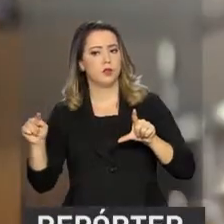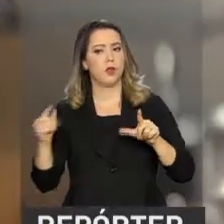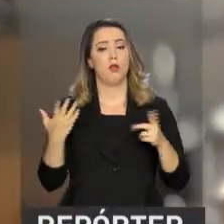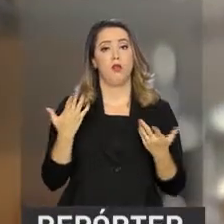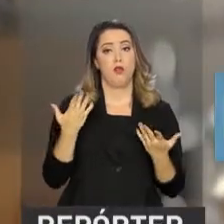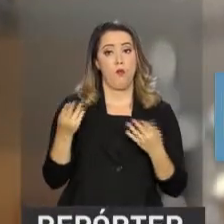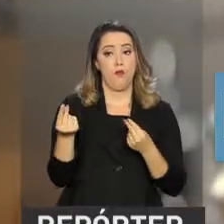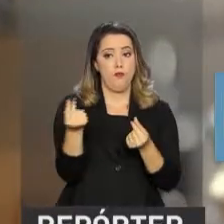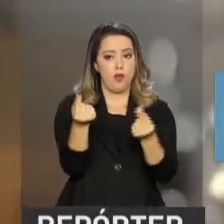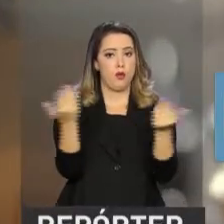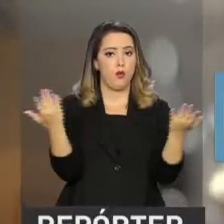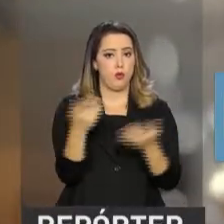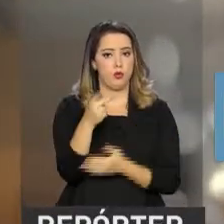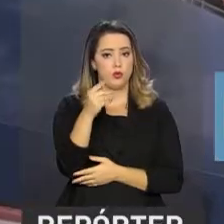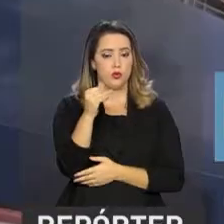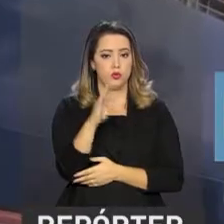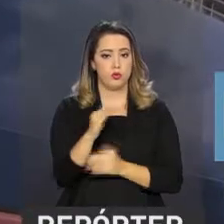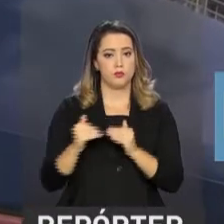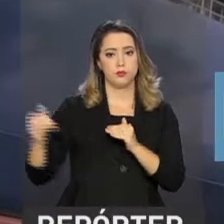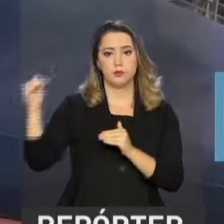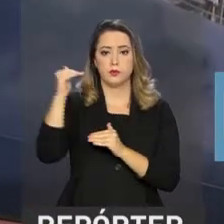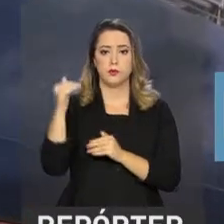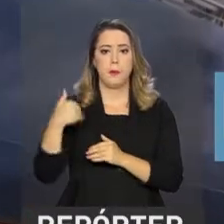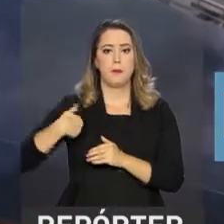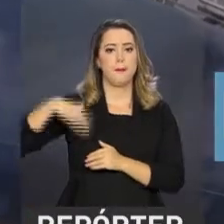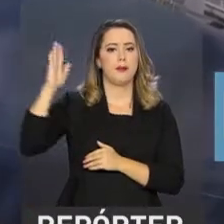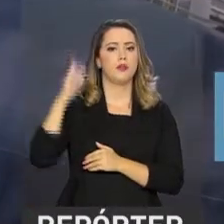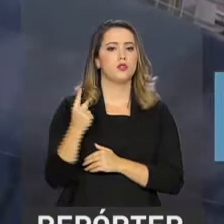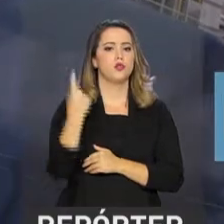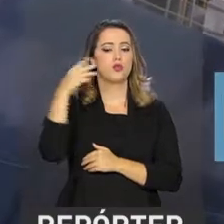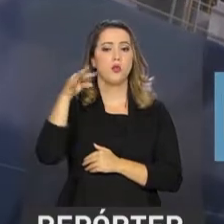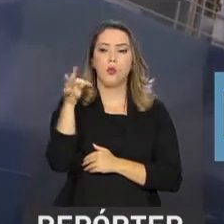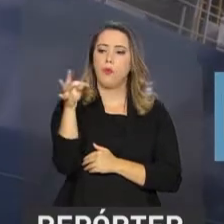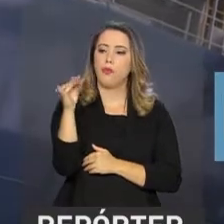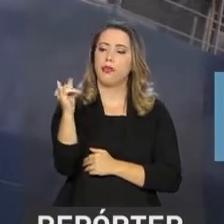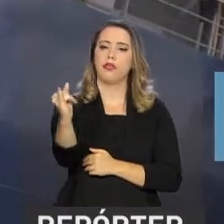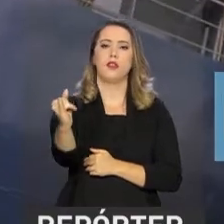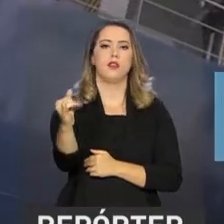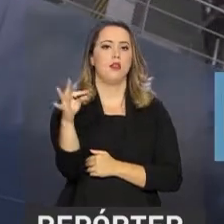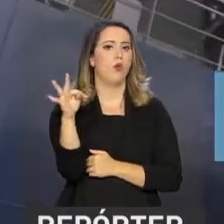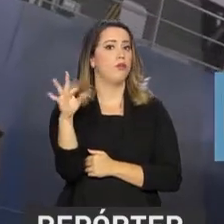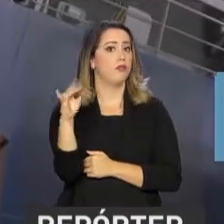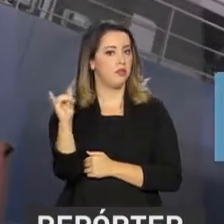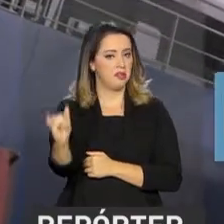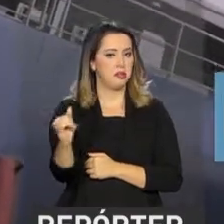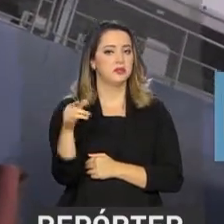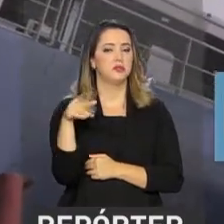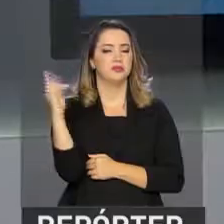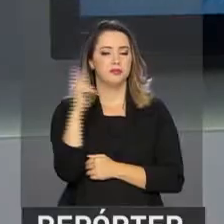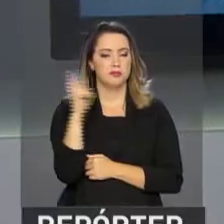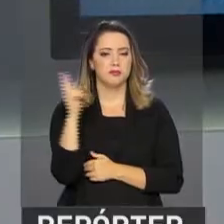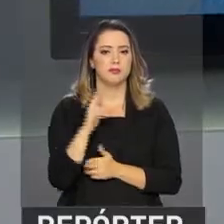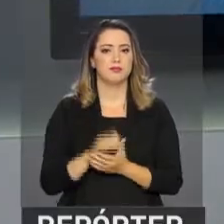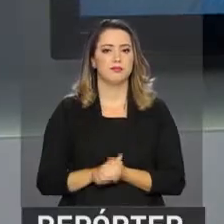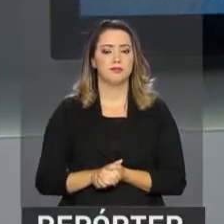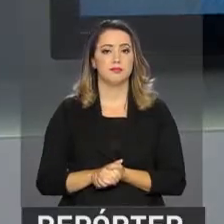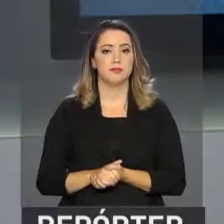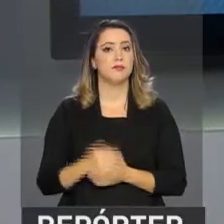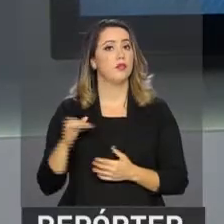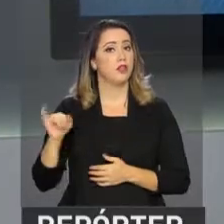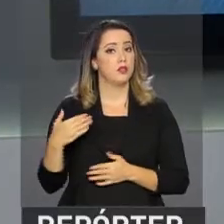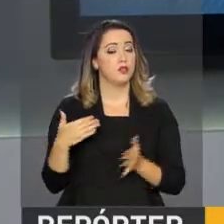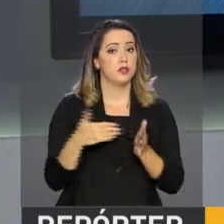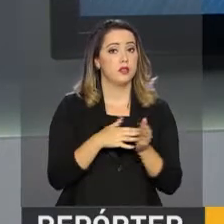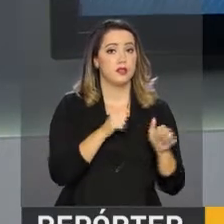o pib ultrapassou 1 trilhão e 640 bilhões de reais de janeiro